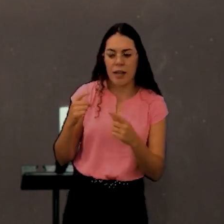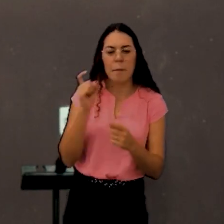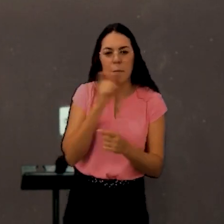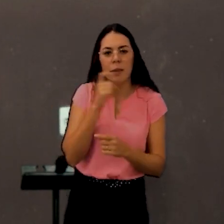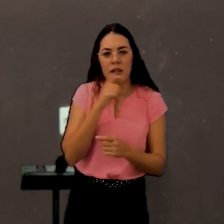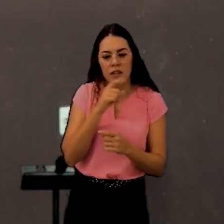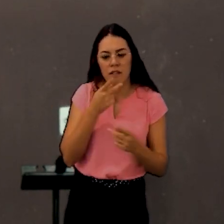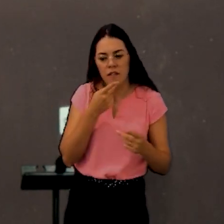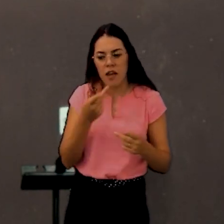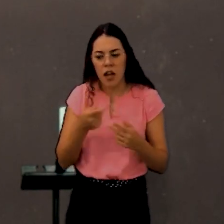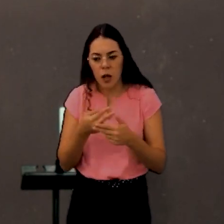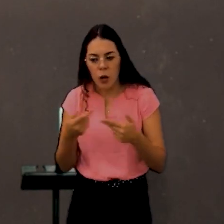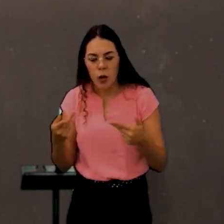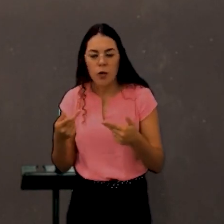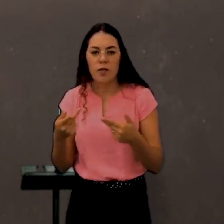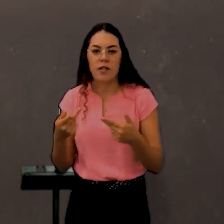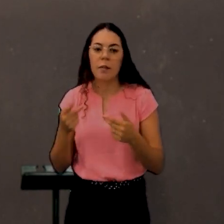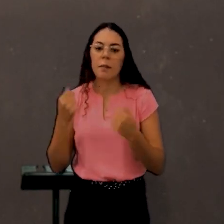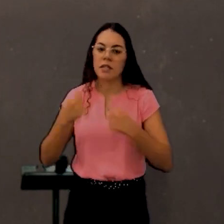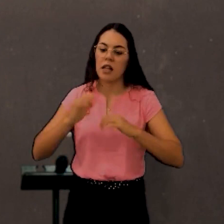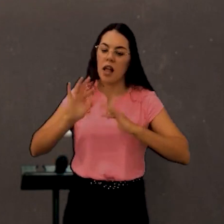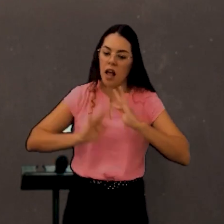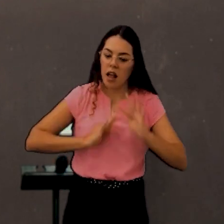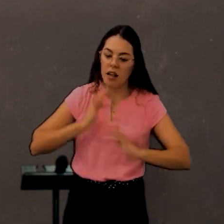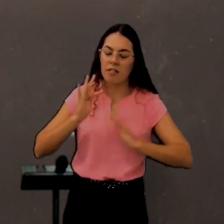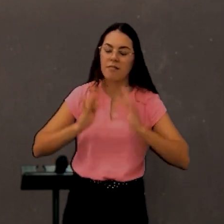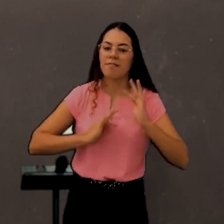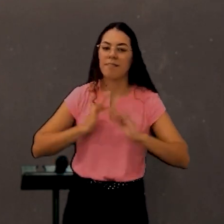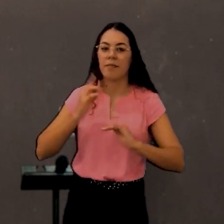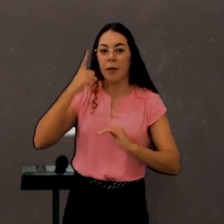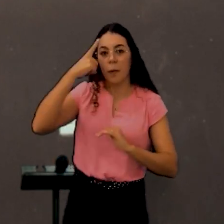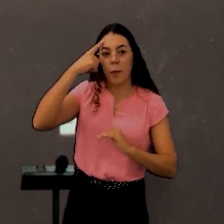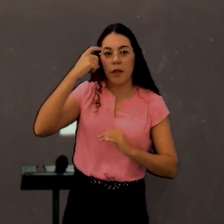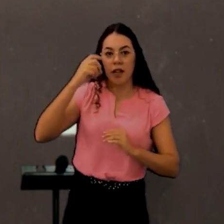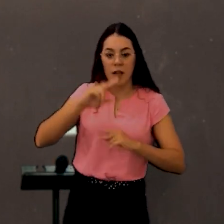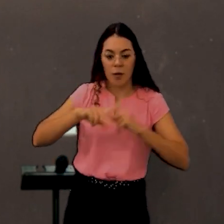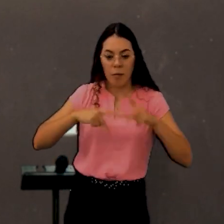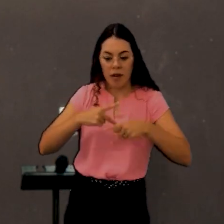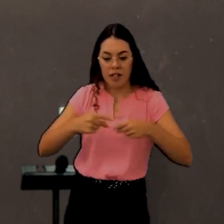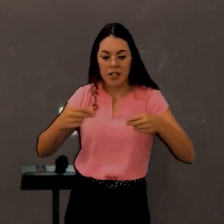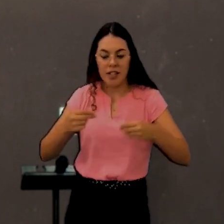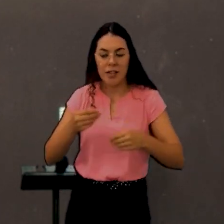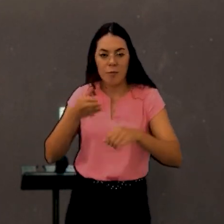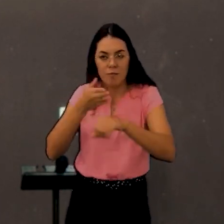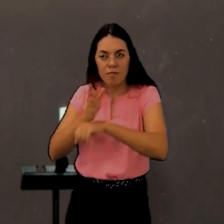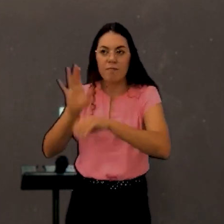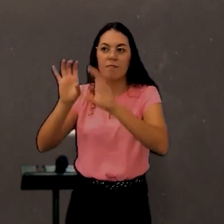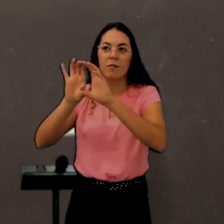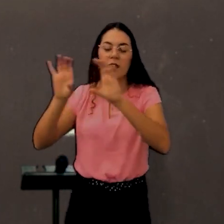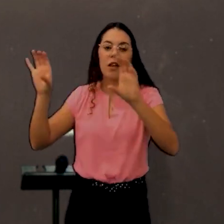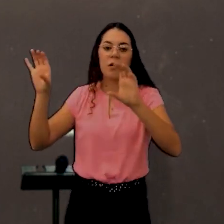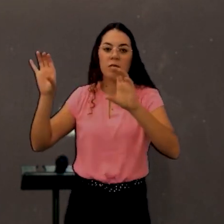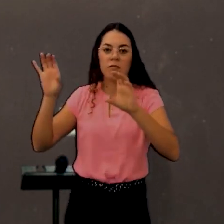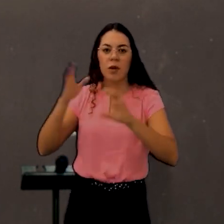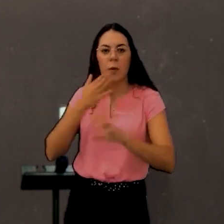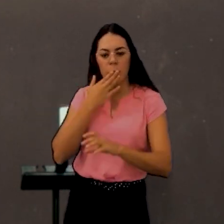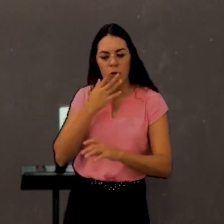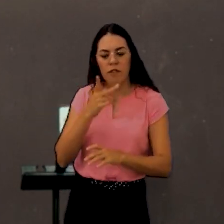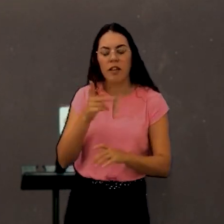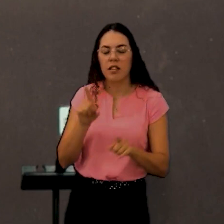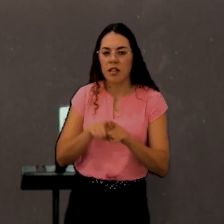todo o mal contra vocês. Alegrem-se e exultem, porque é grande a sua recompensa nos céus, pois assim perseguiram os profetas que